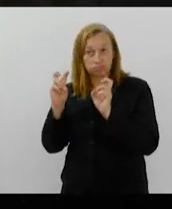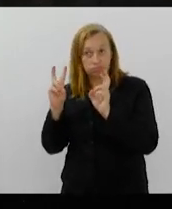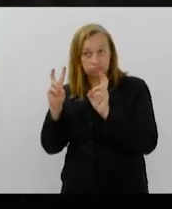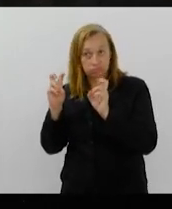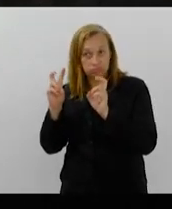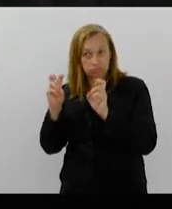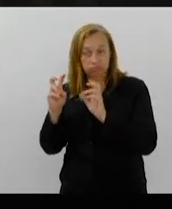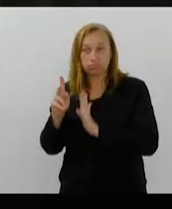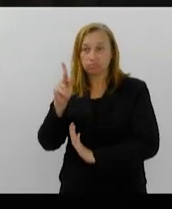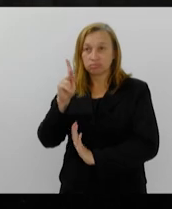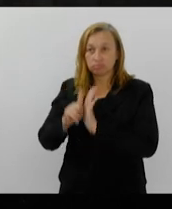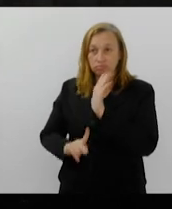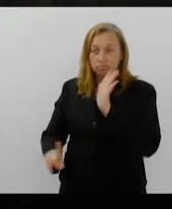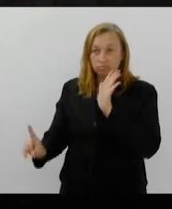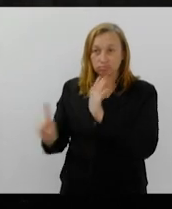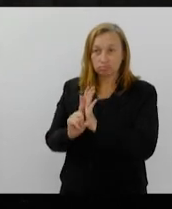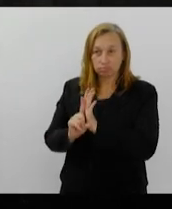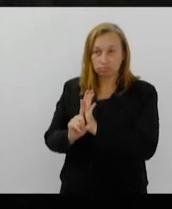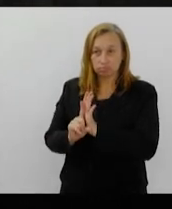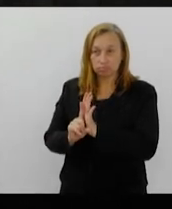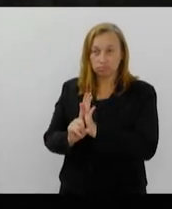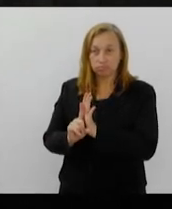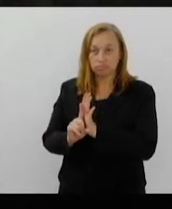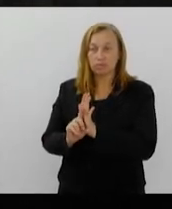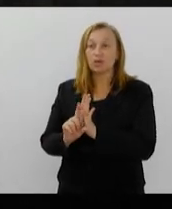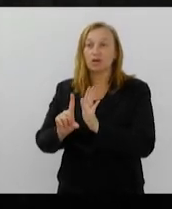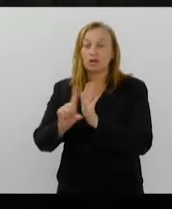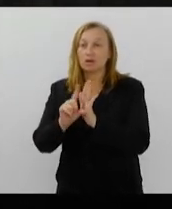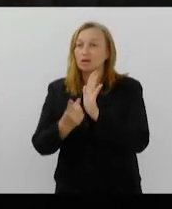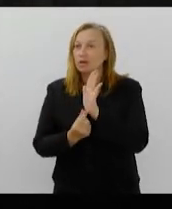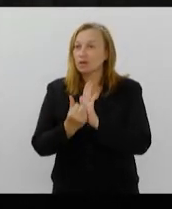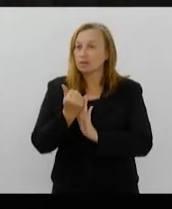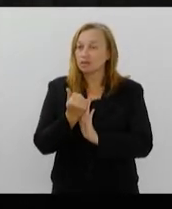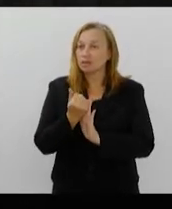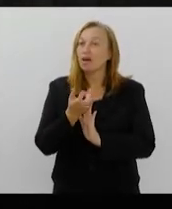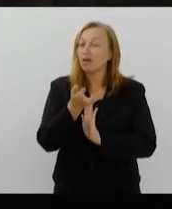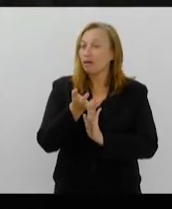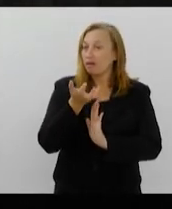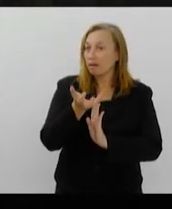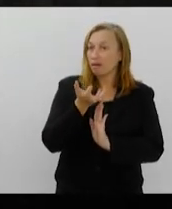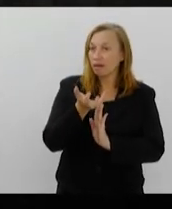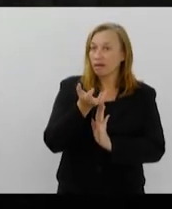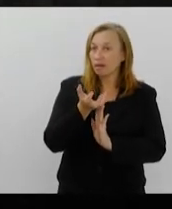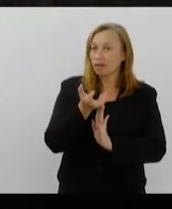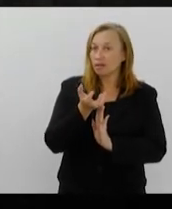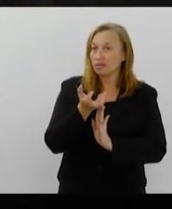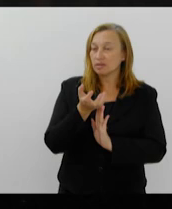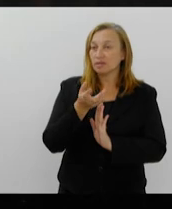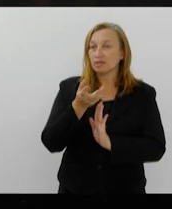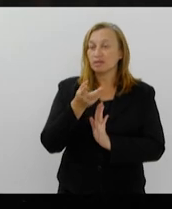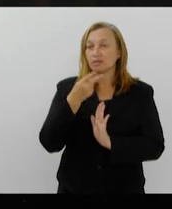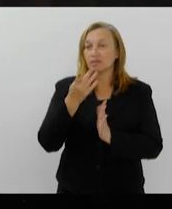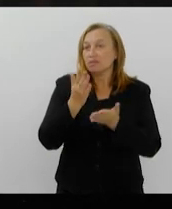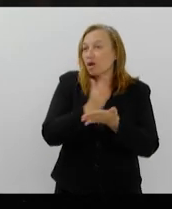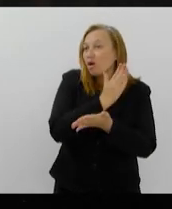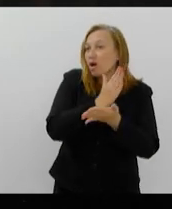ao projeto de lei da LOA, quero aqui tecer alguns